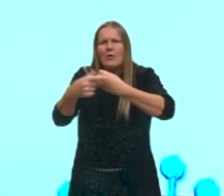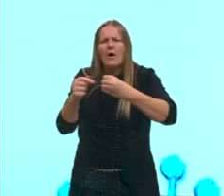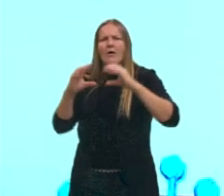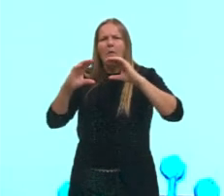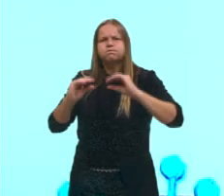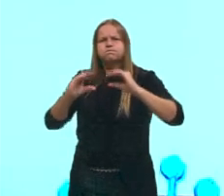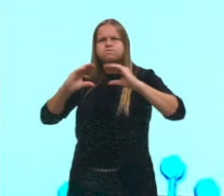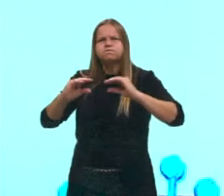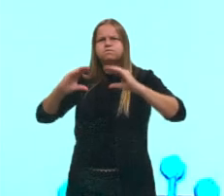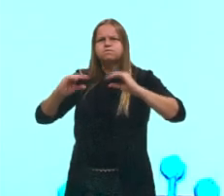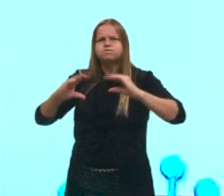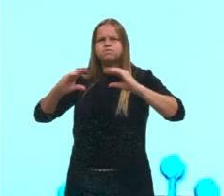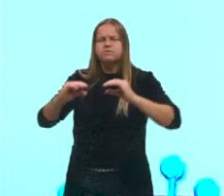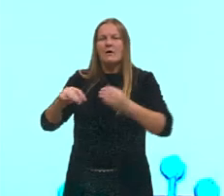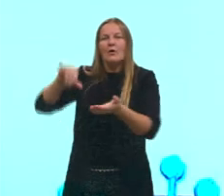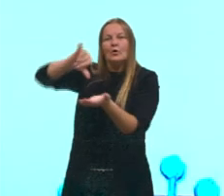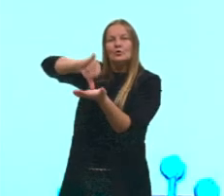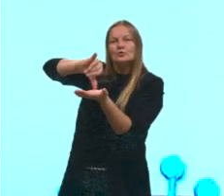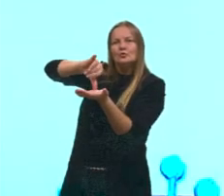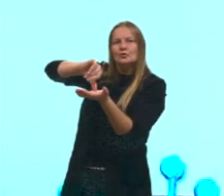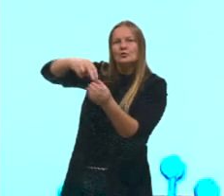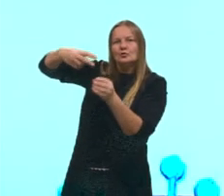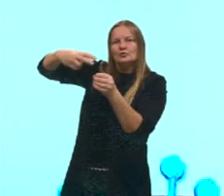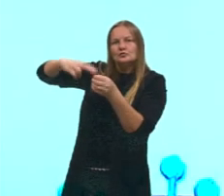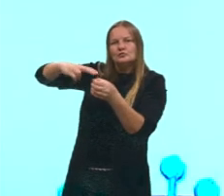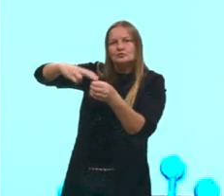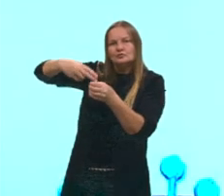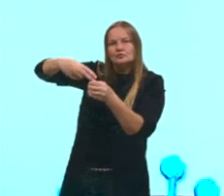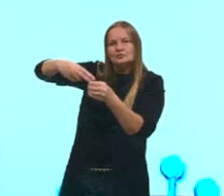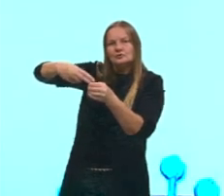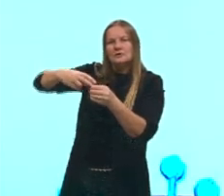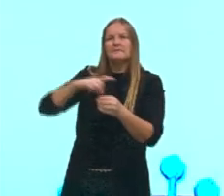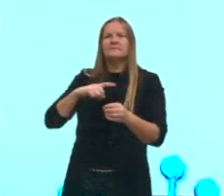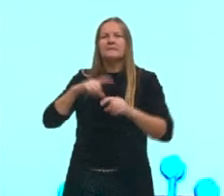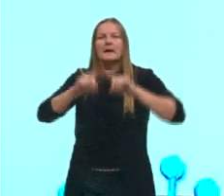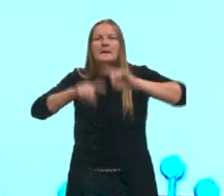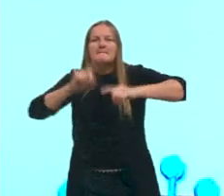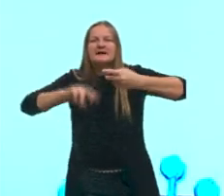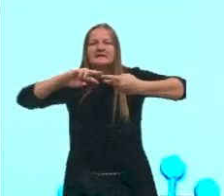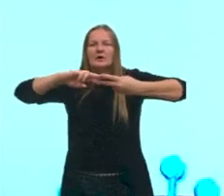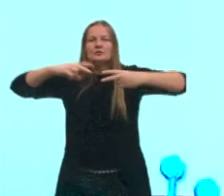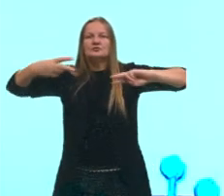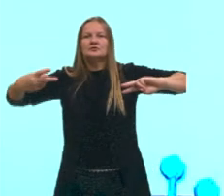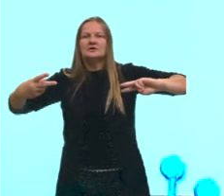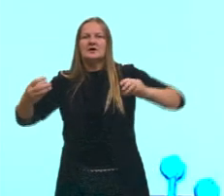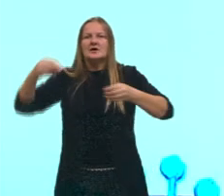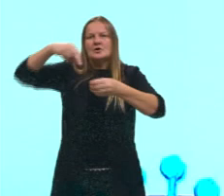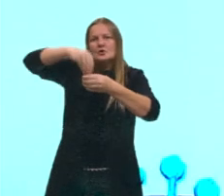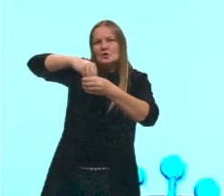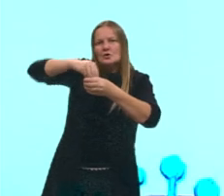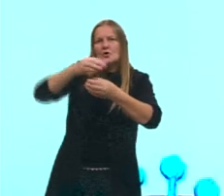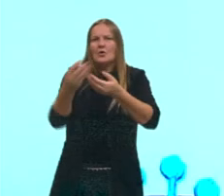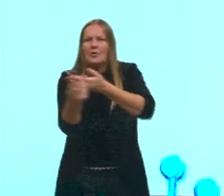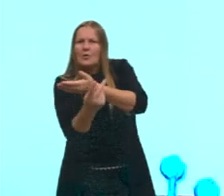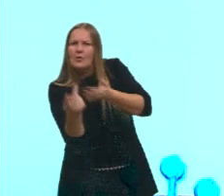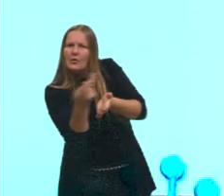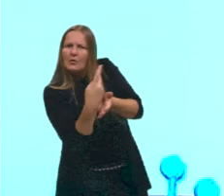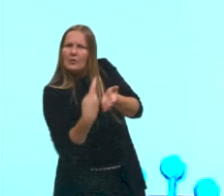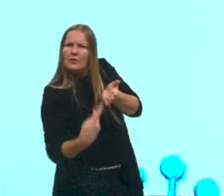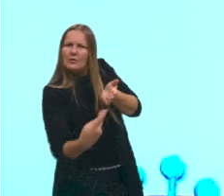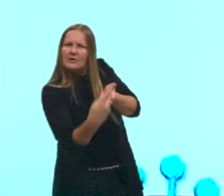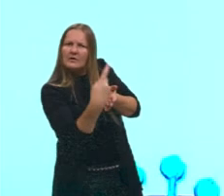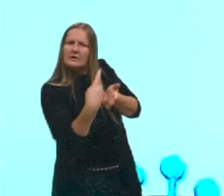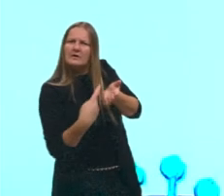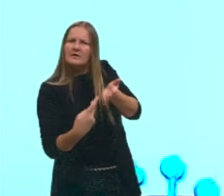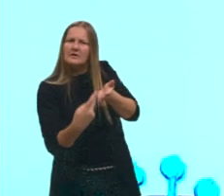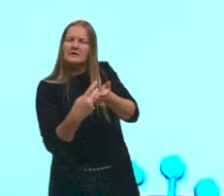Olha o núcleo e olha só o material genético bem ali dentro do núcleo